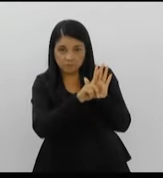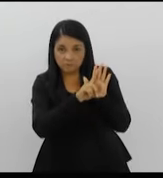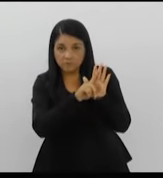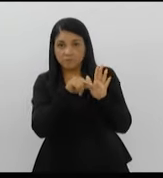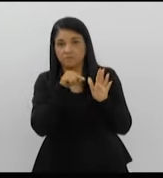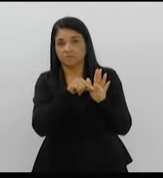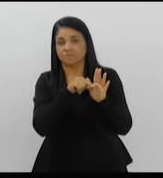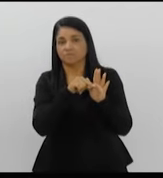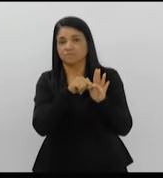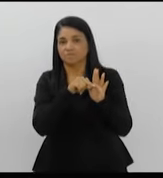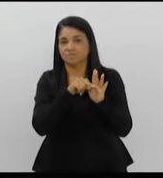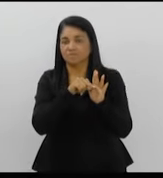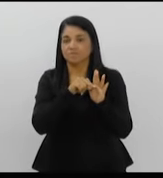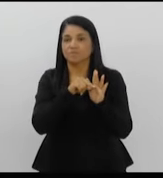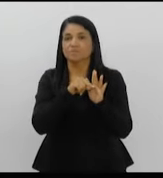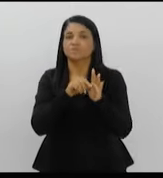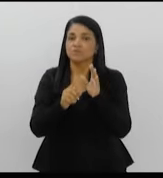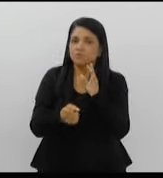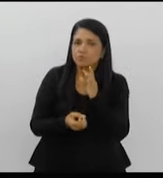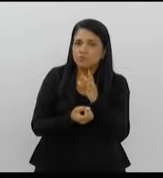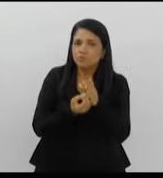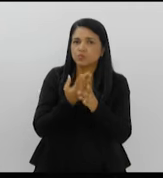fruto exatamente